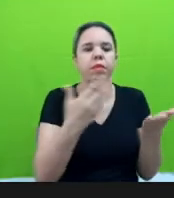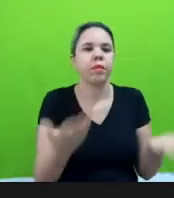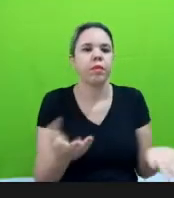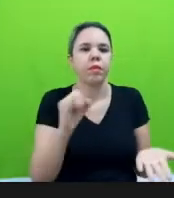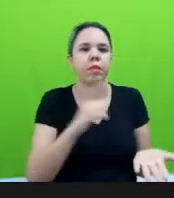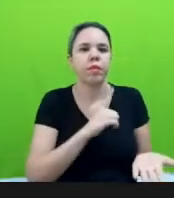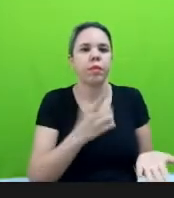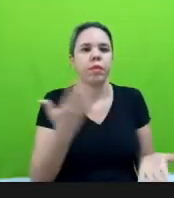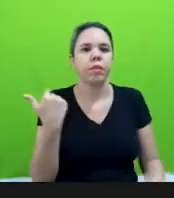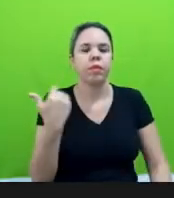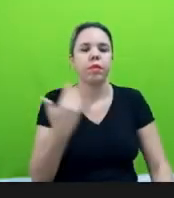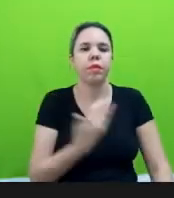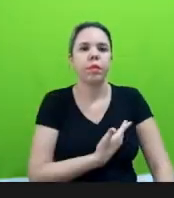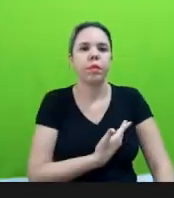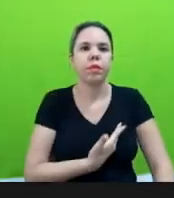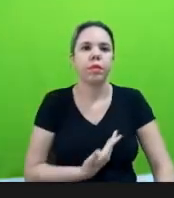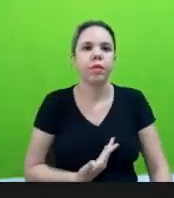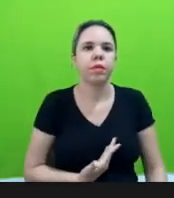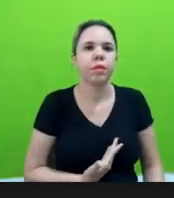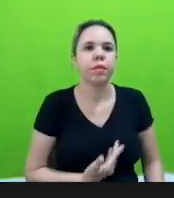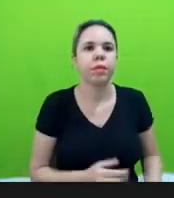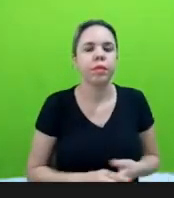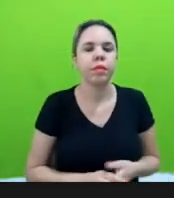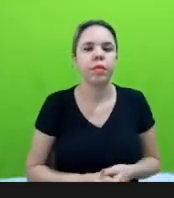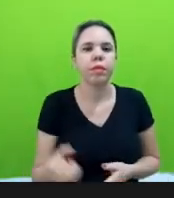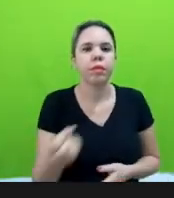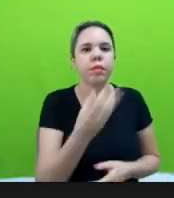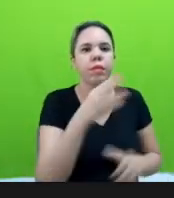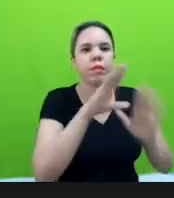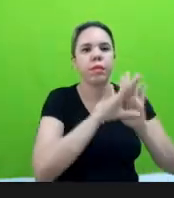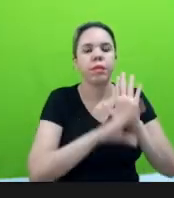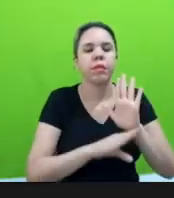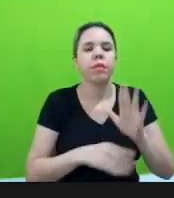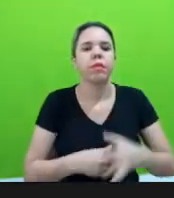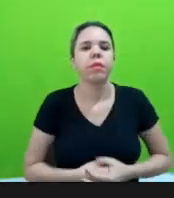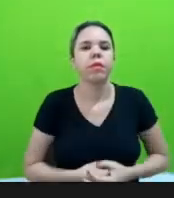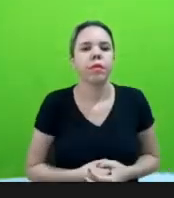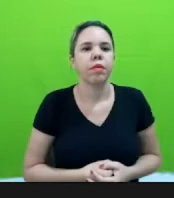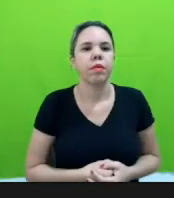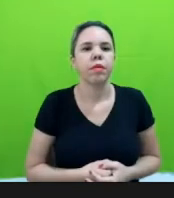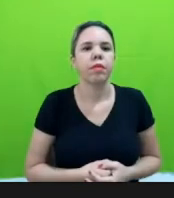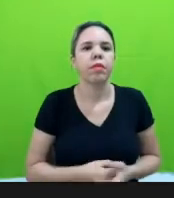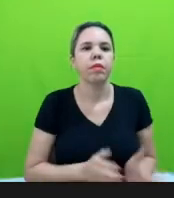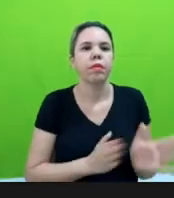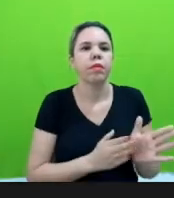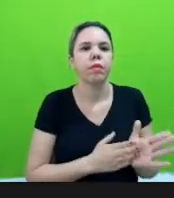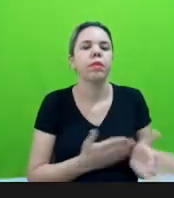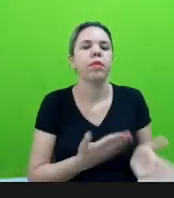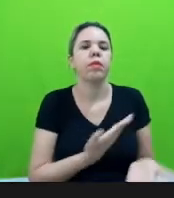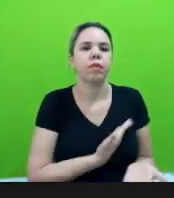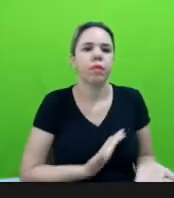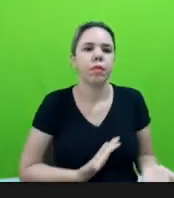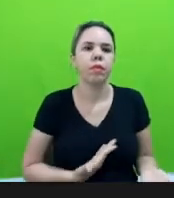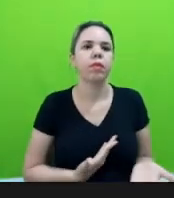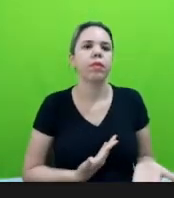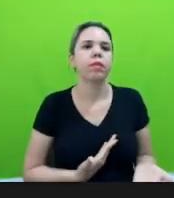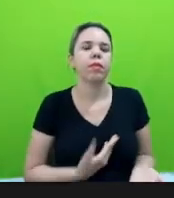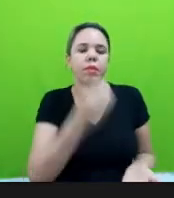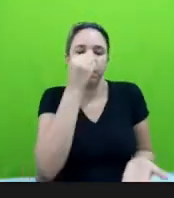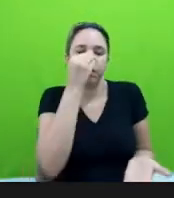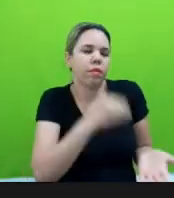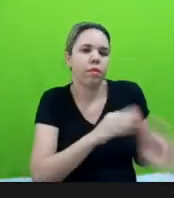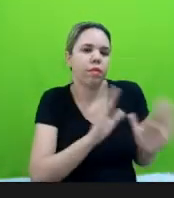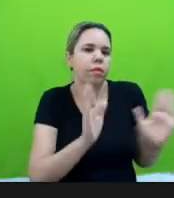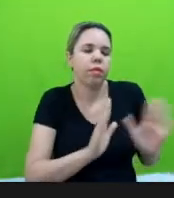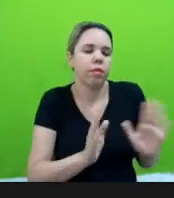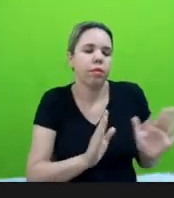ali um novo programa em que tinha uma aposta ali do governo que praticamente ignorou. Então, de